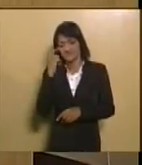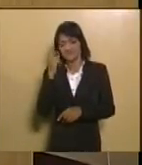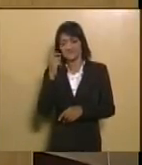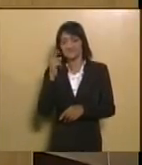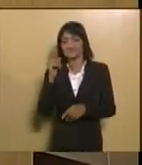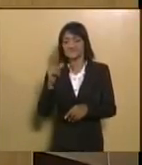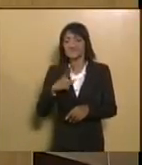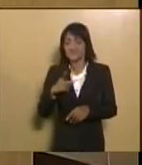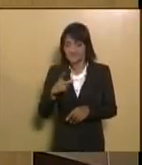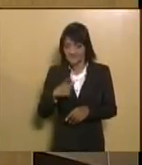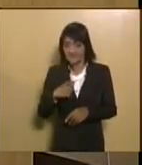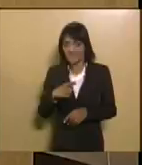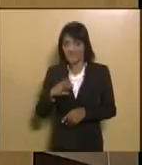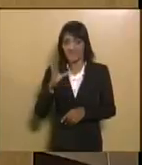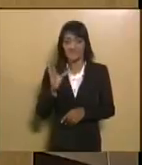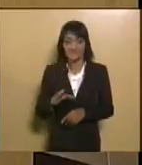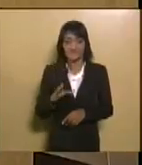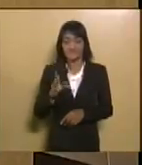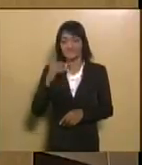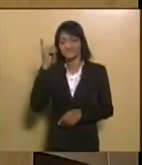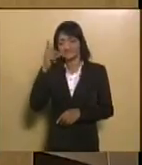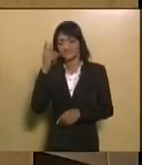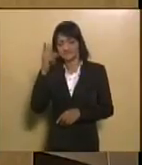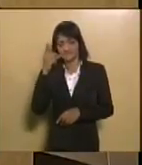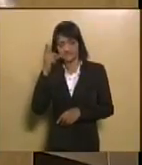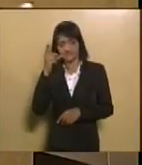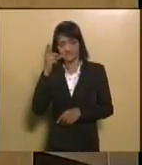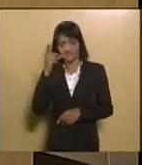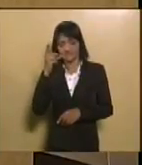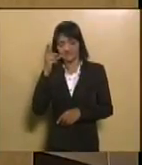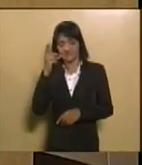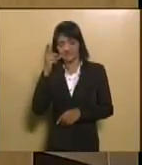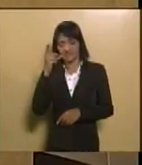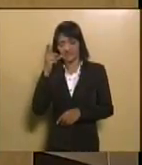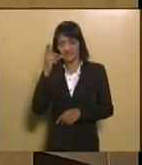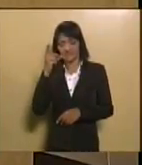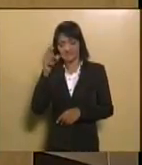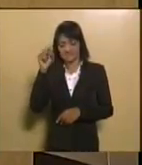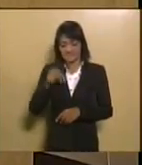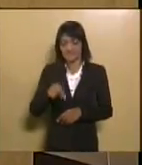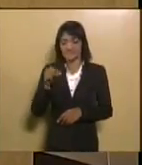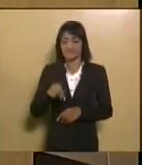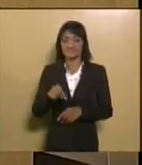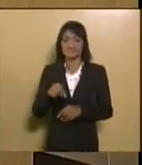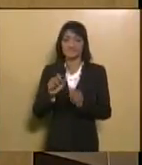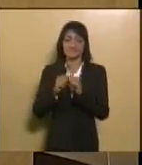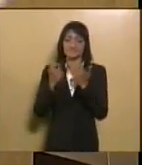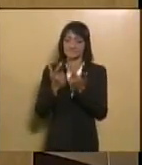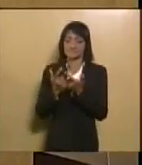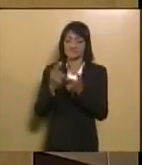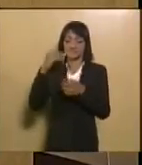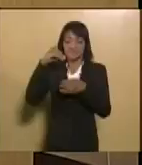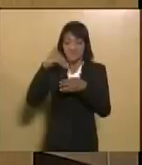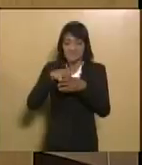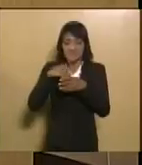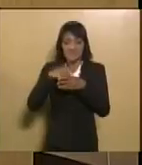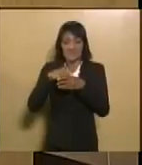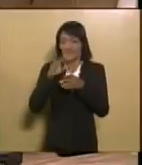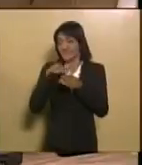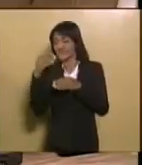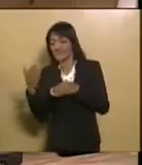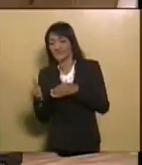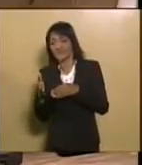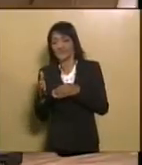a agenda dos parlamentares, do ponto de vista externo à casa, ela aumenta de forma que nem sempre a gente